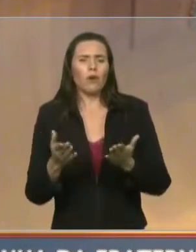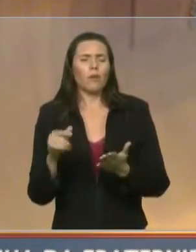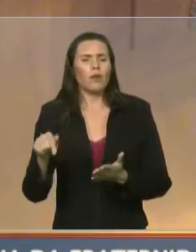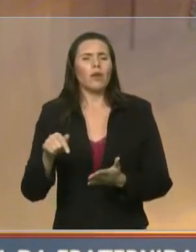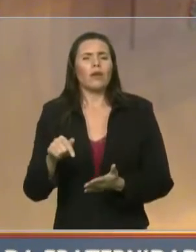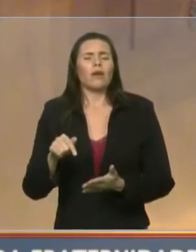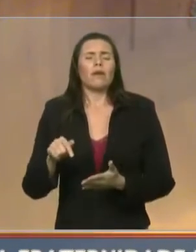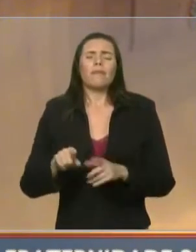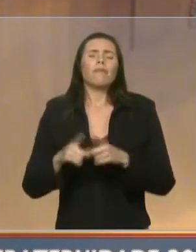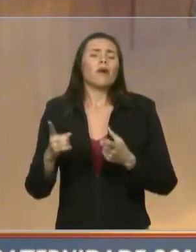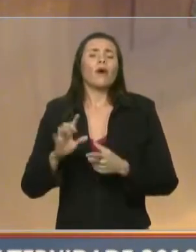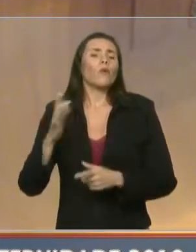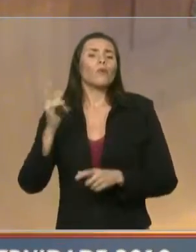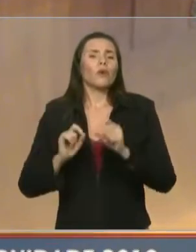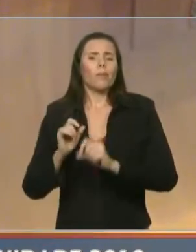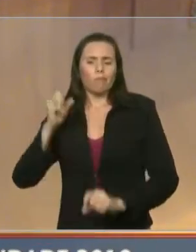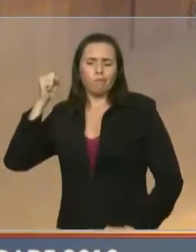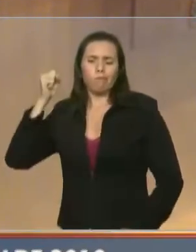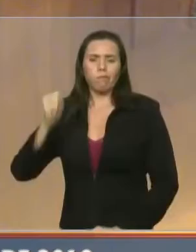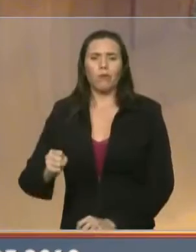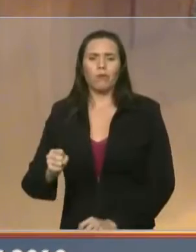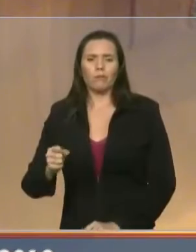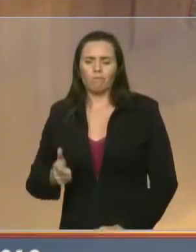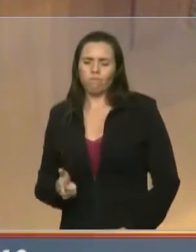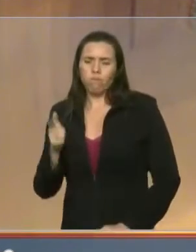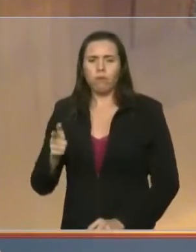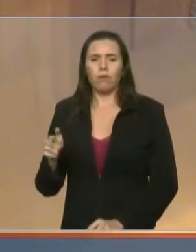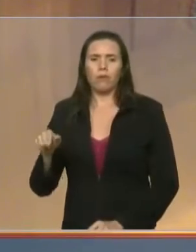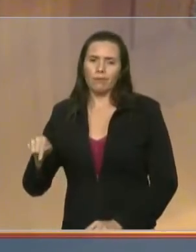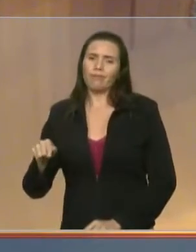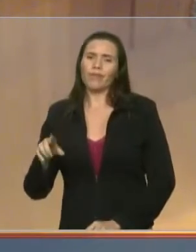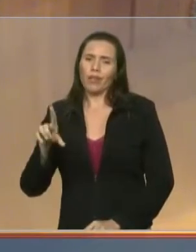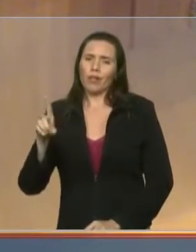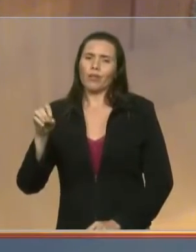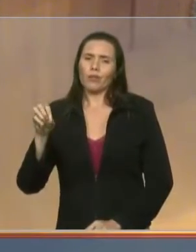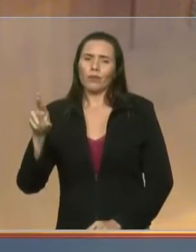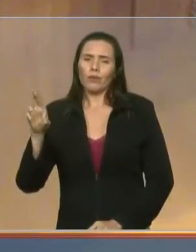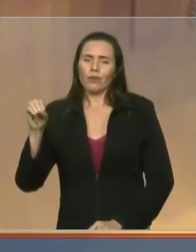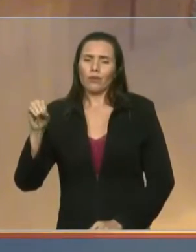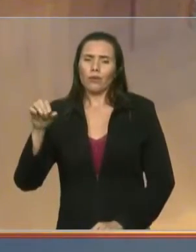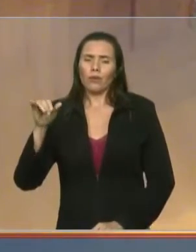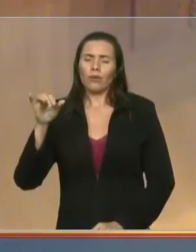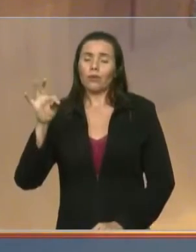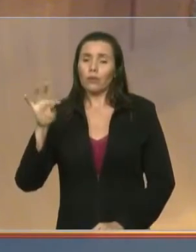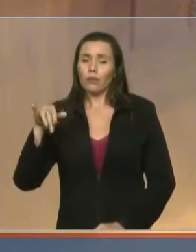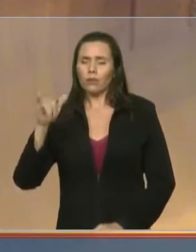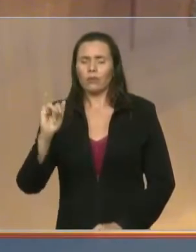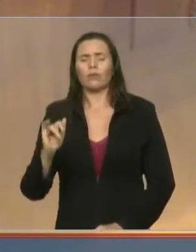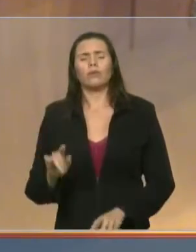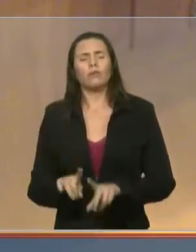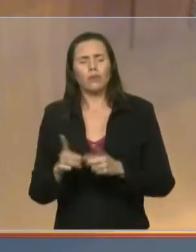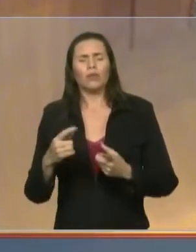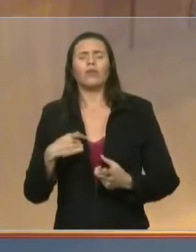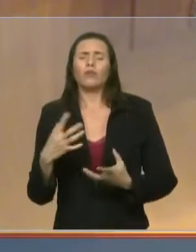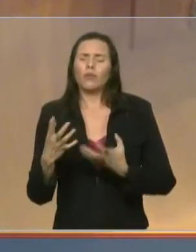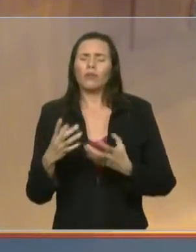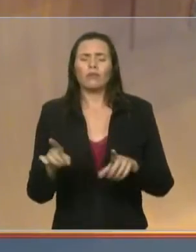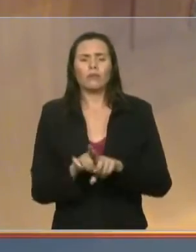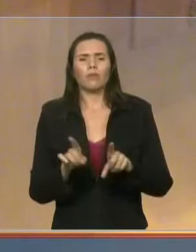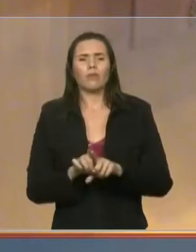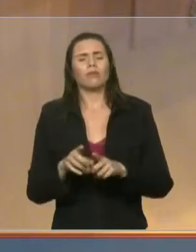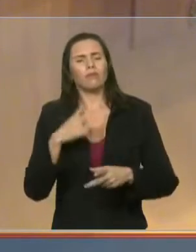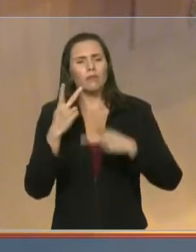de atentados a lideranças e comunidades quilombolas, indígenas e assentados da reforma